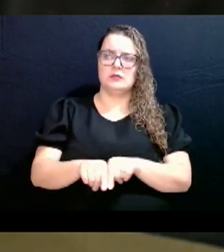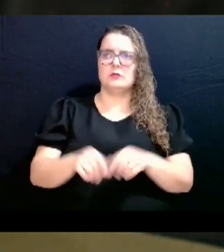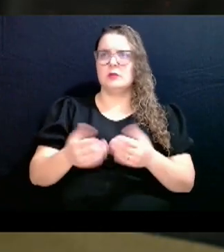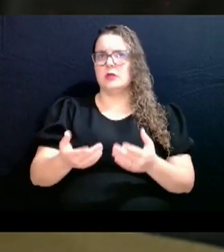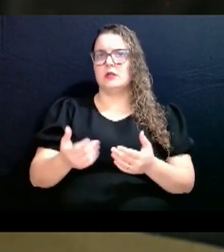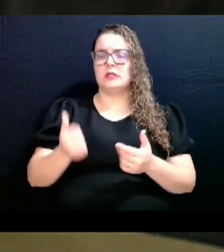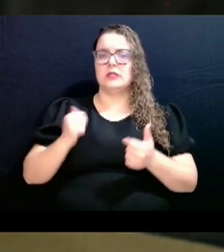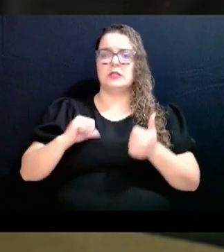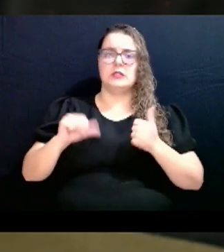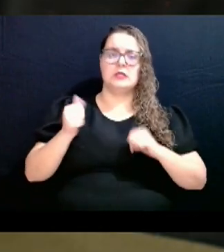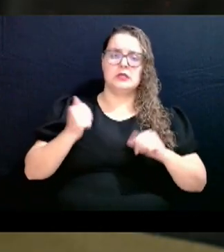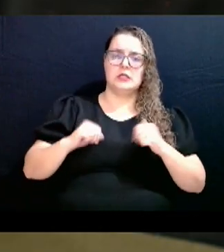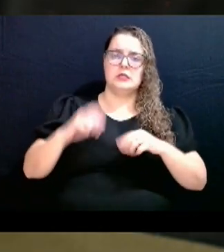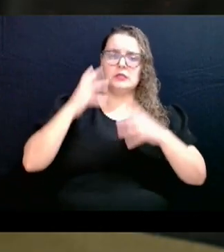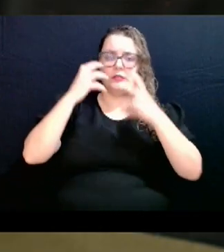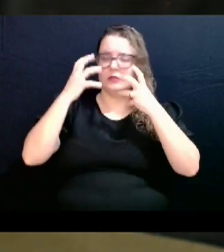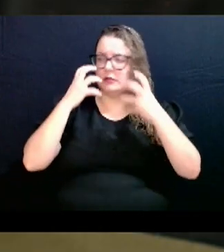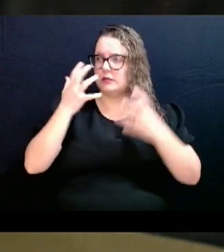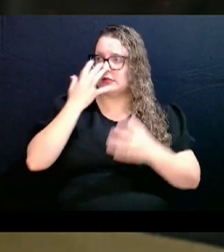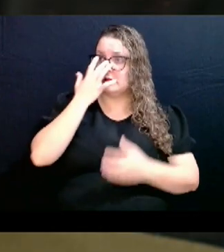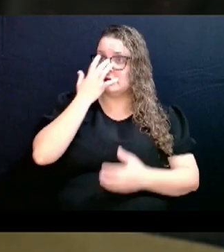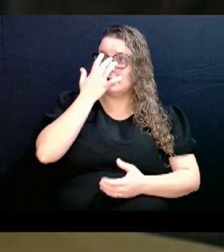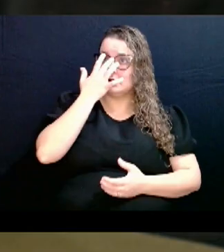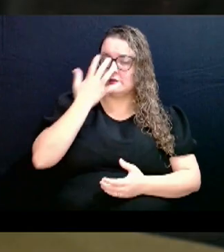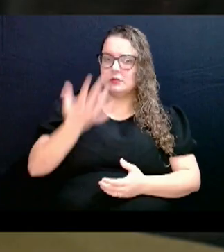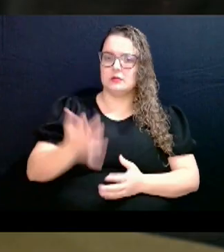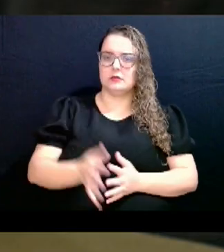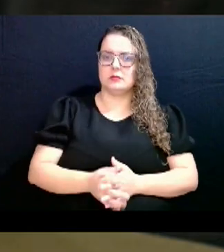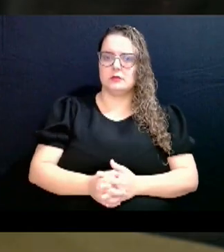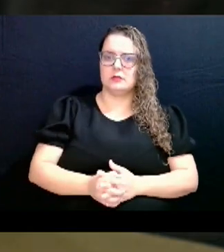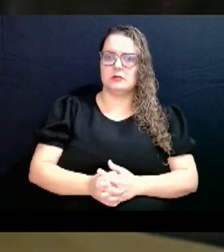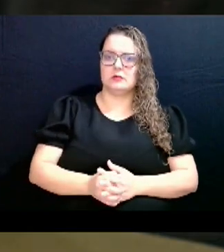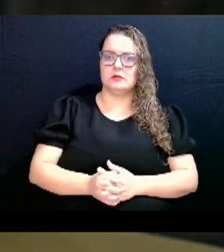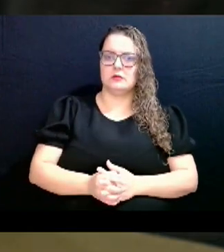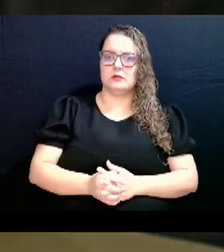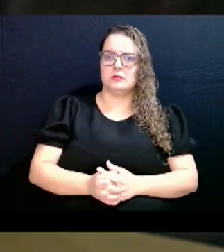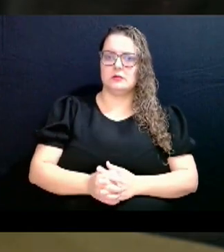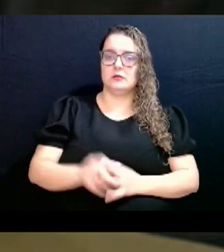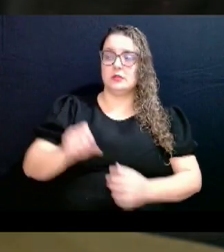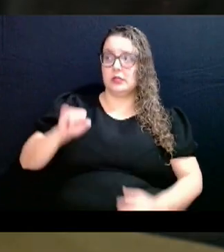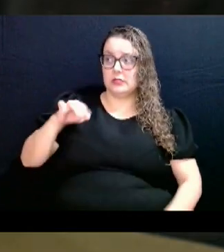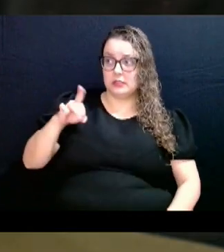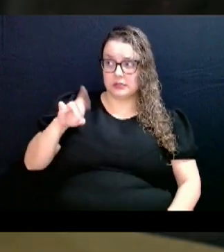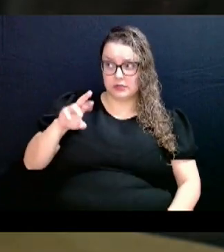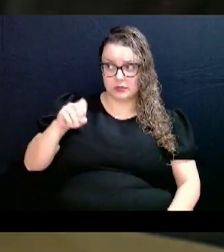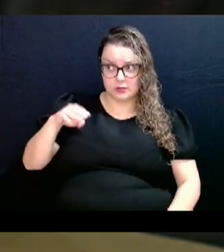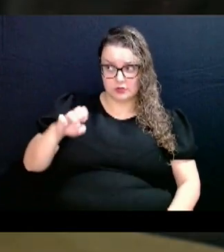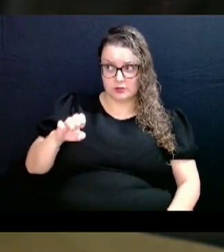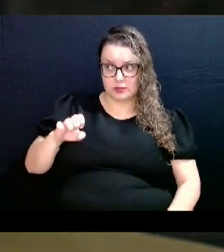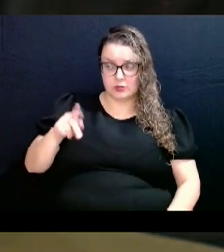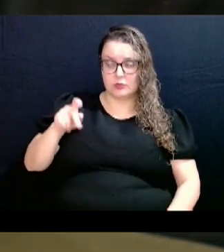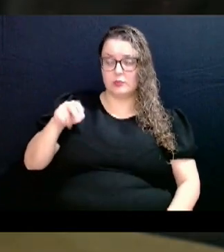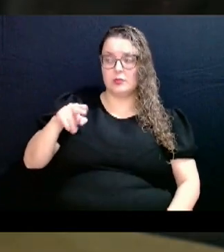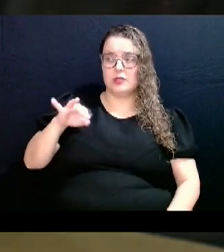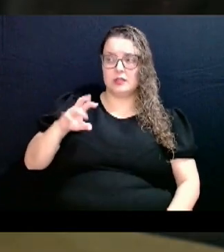ansiedade, estresse e a questão da síndrome do pânico na criança, e a gente está falando de